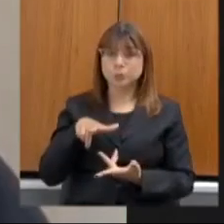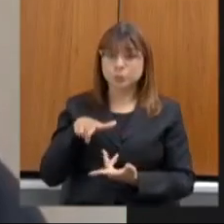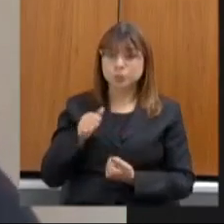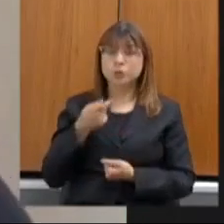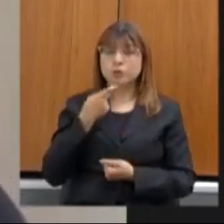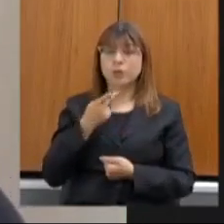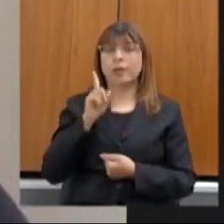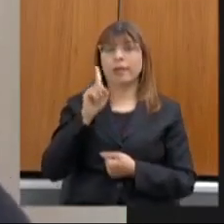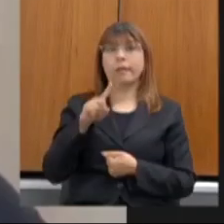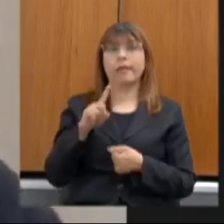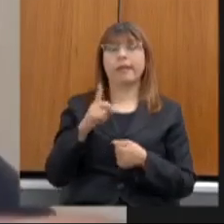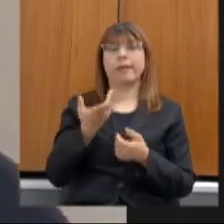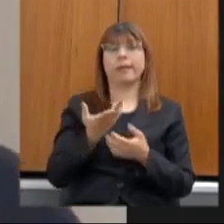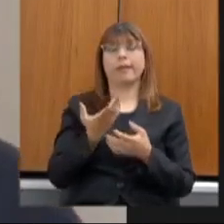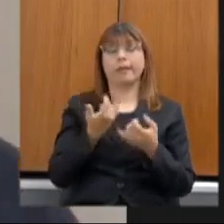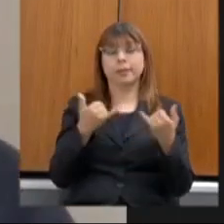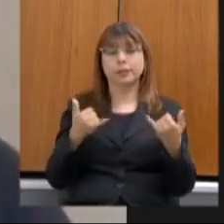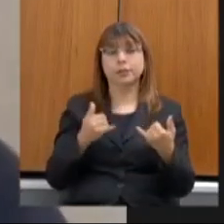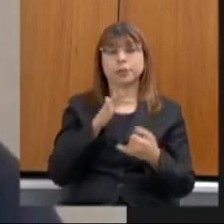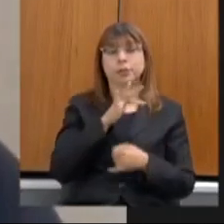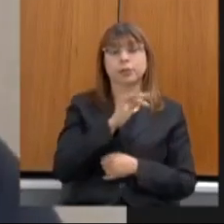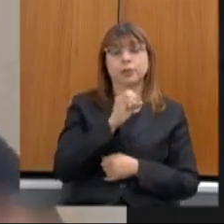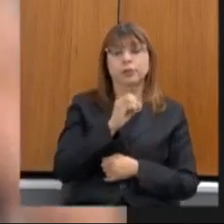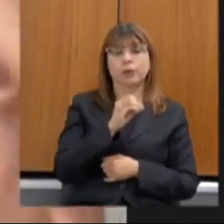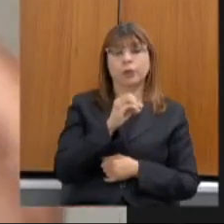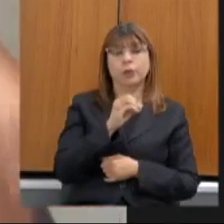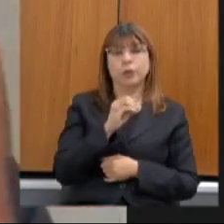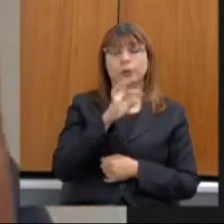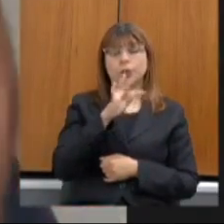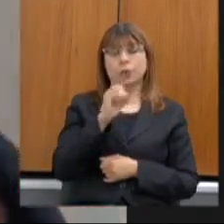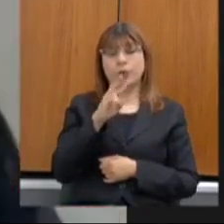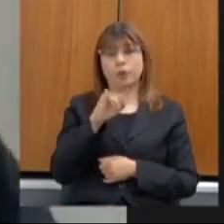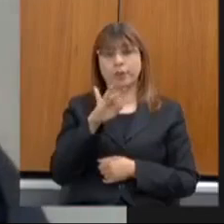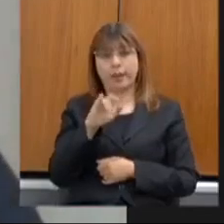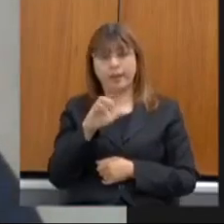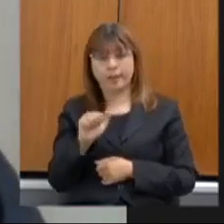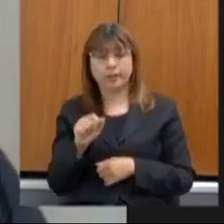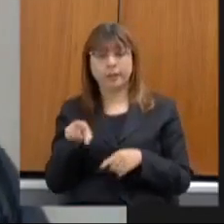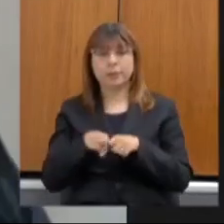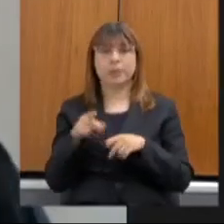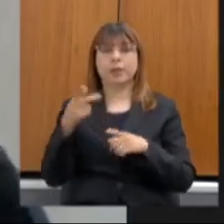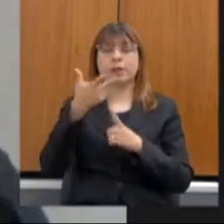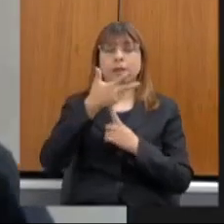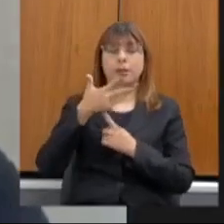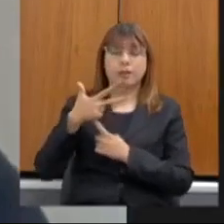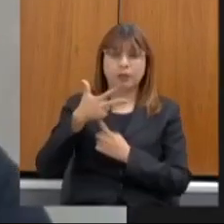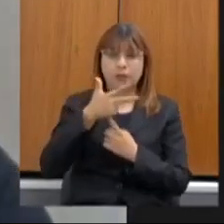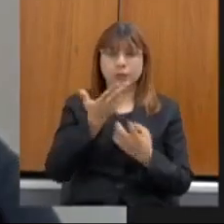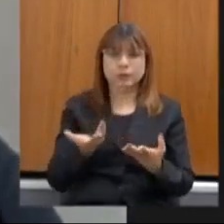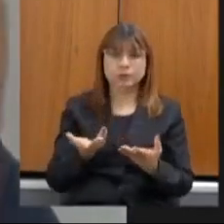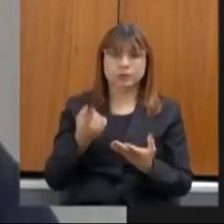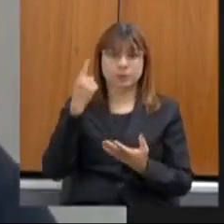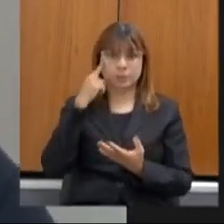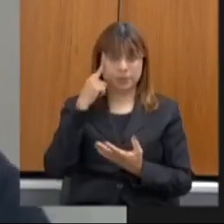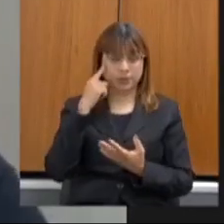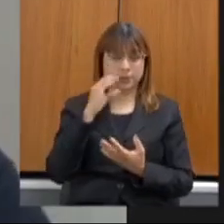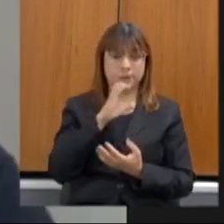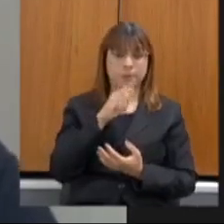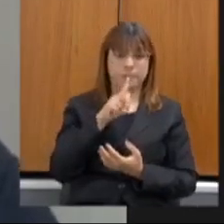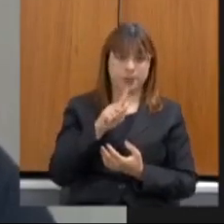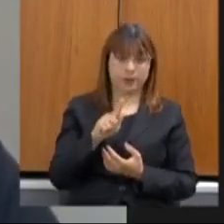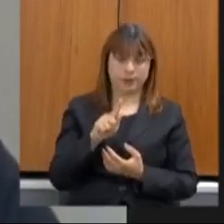fala na energia eólica energia fotovoltaica então fica isso a Cemig uma empresa fechada